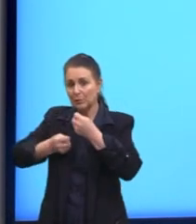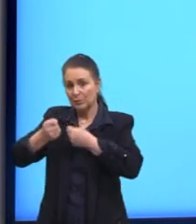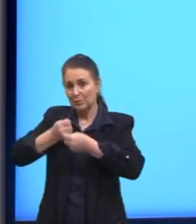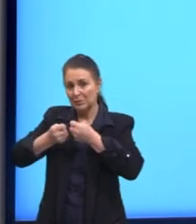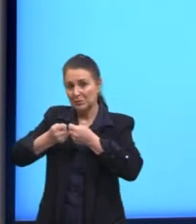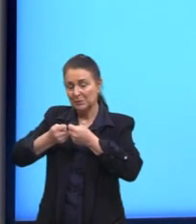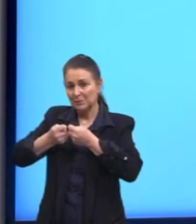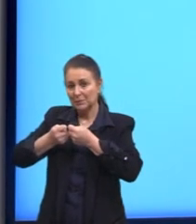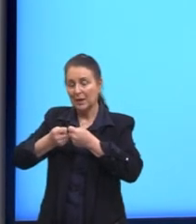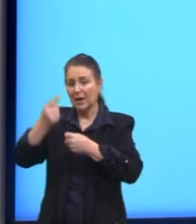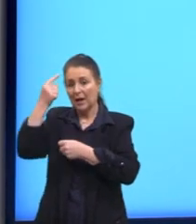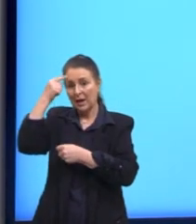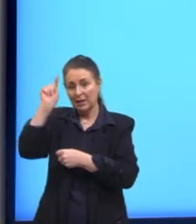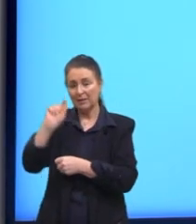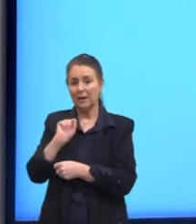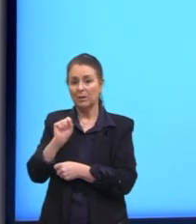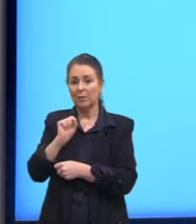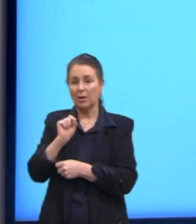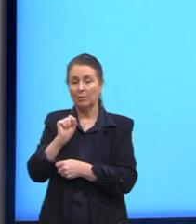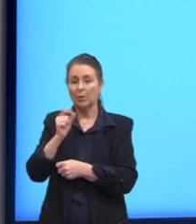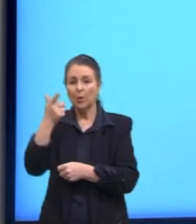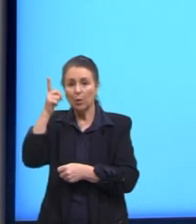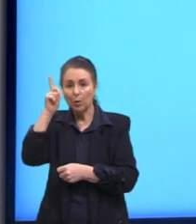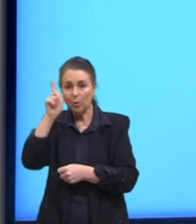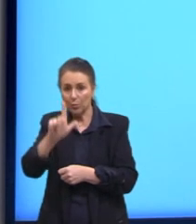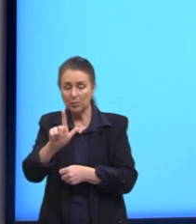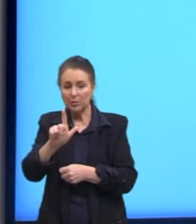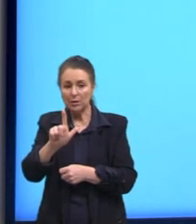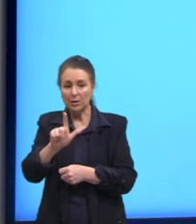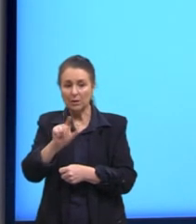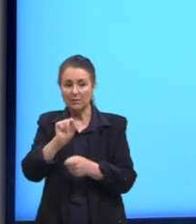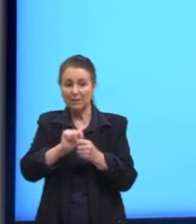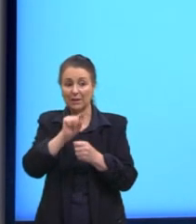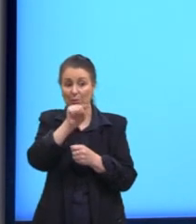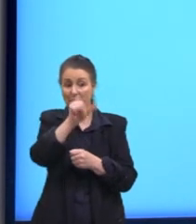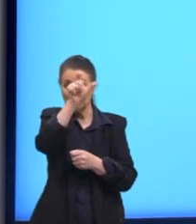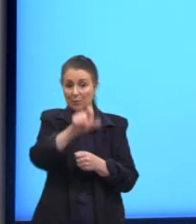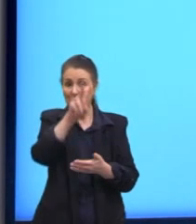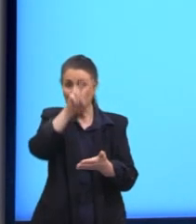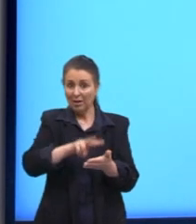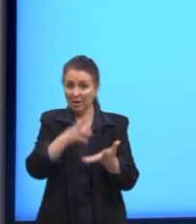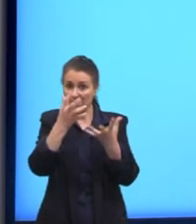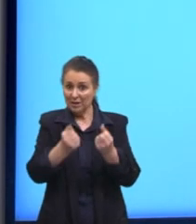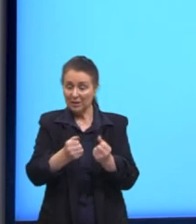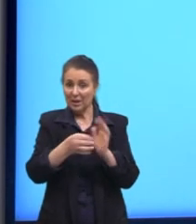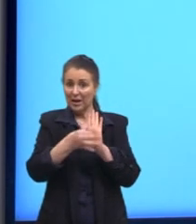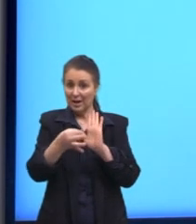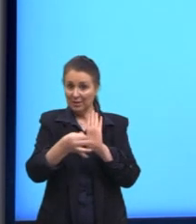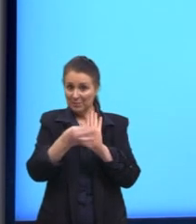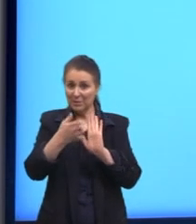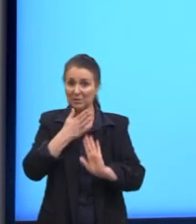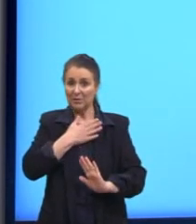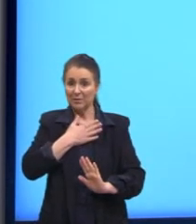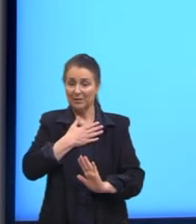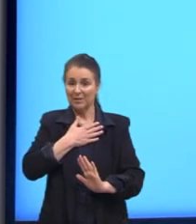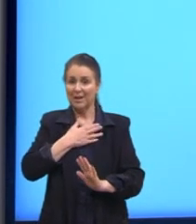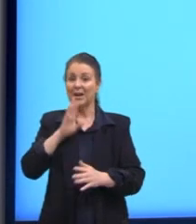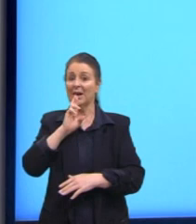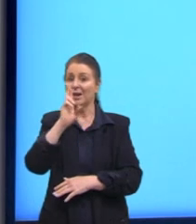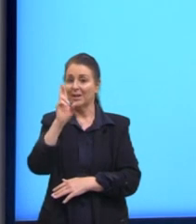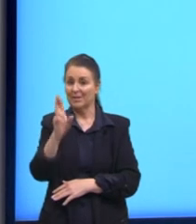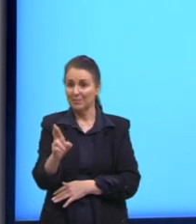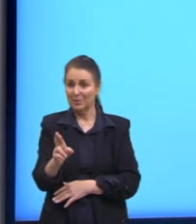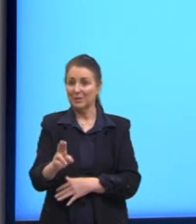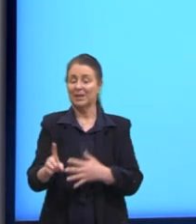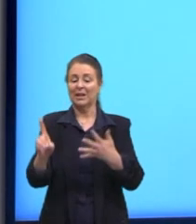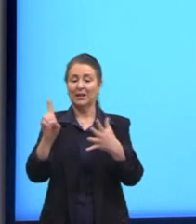E a ideia aqui é alcançar os leitores e convencê-los. Por questão de tempo, eu já vou direto para a nossa resposta, que é